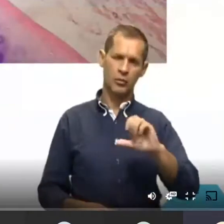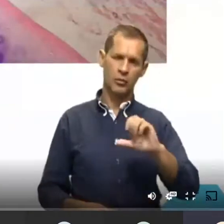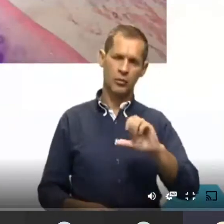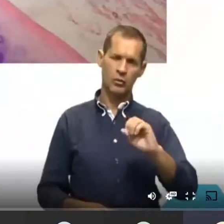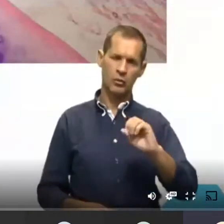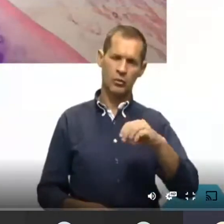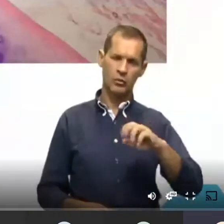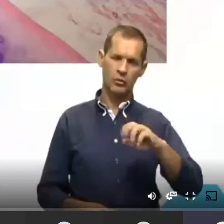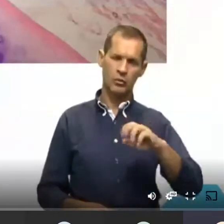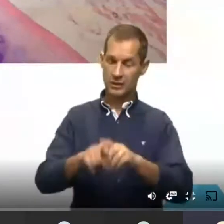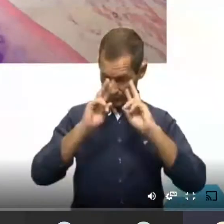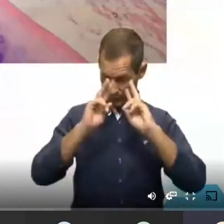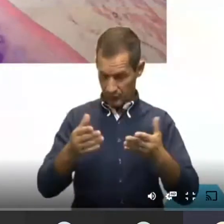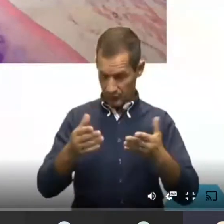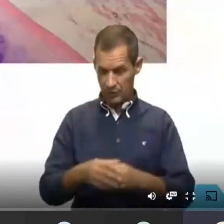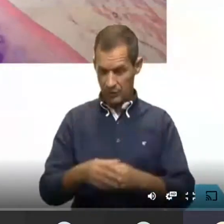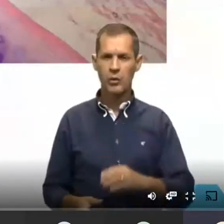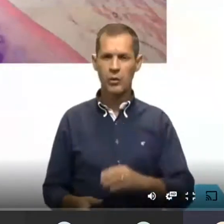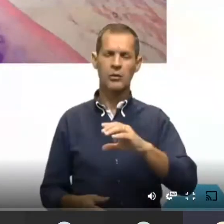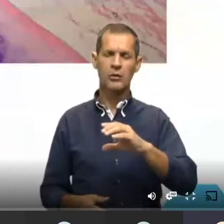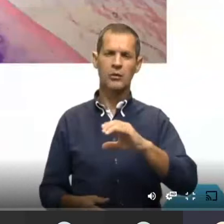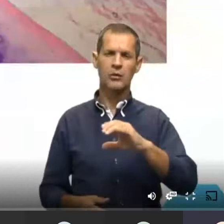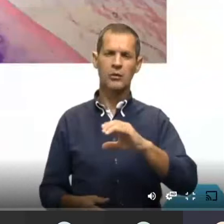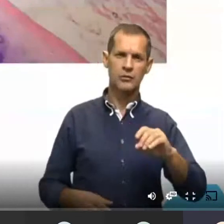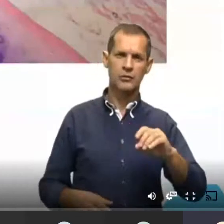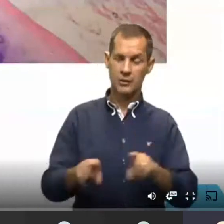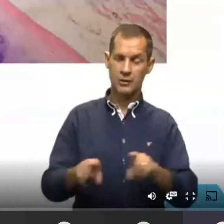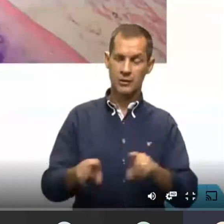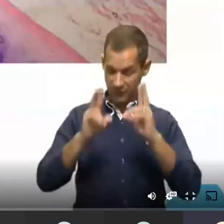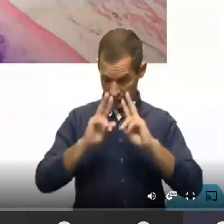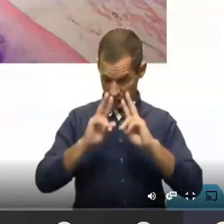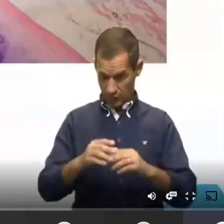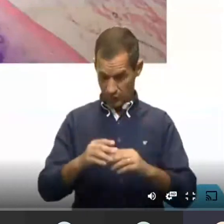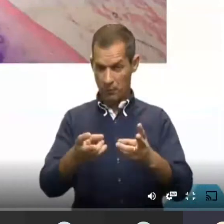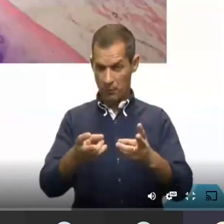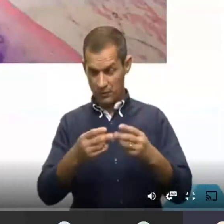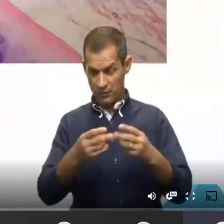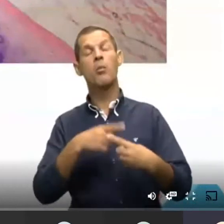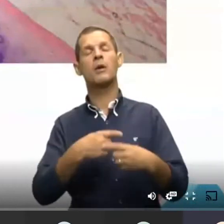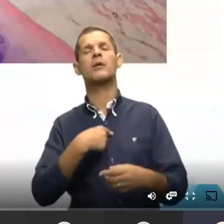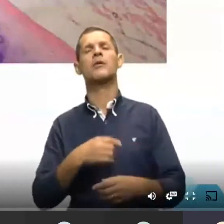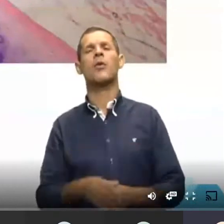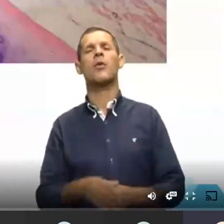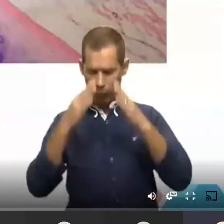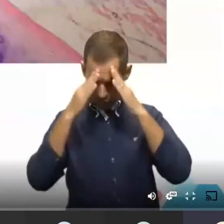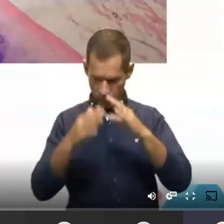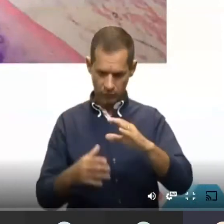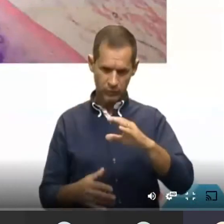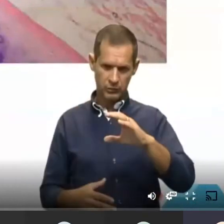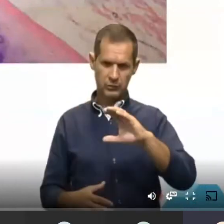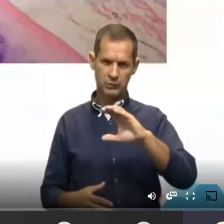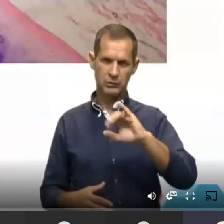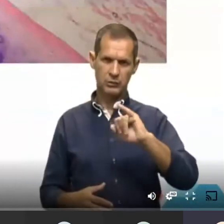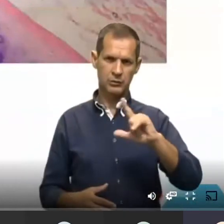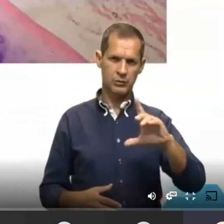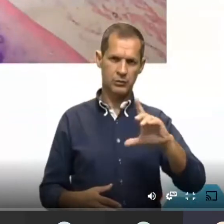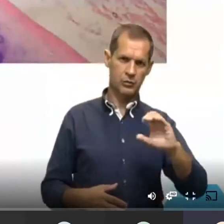veremos também aqui em detalhe os cílios. Olha como é bem visível. E por que eu estou dando foco aos